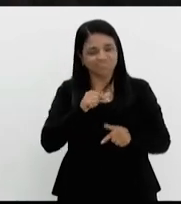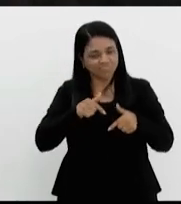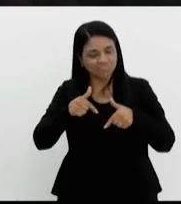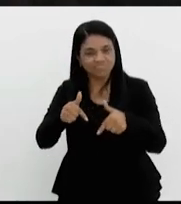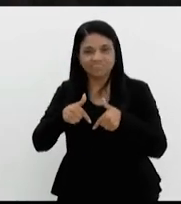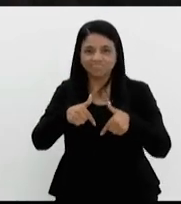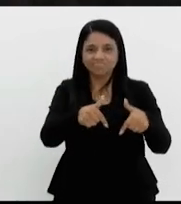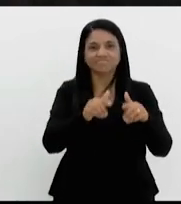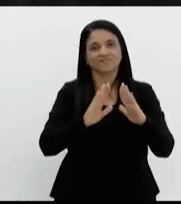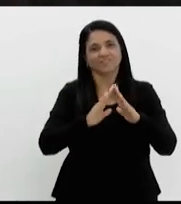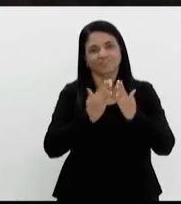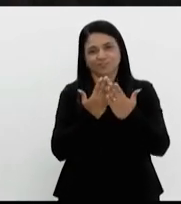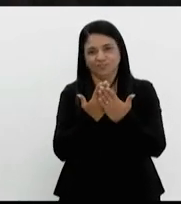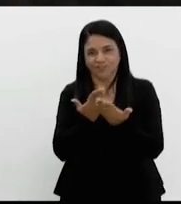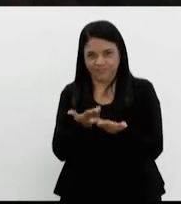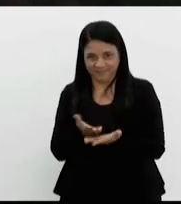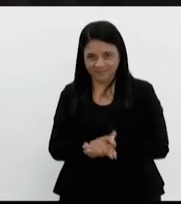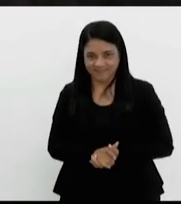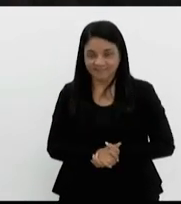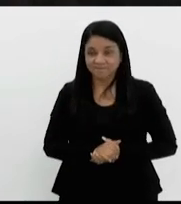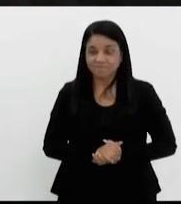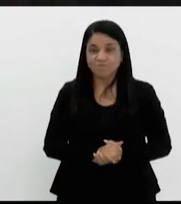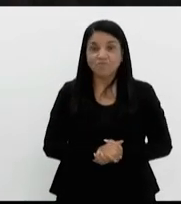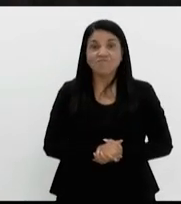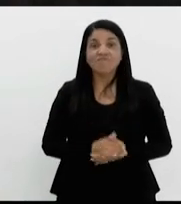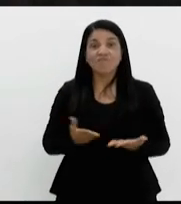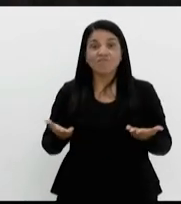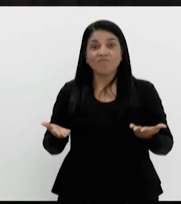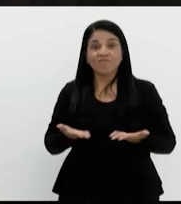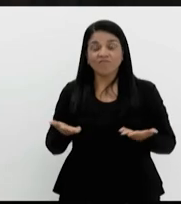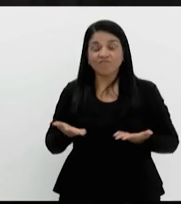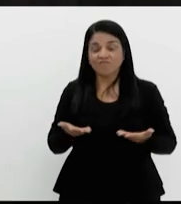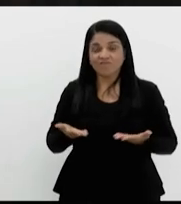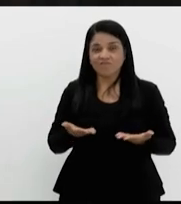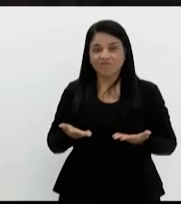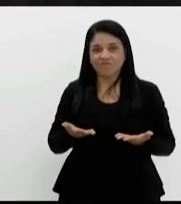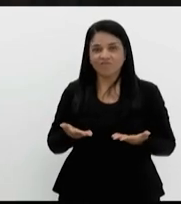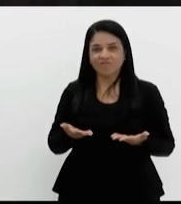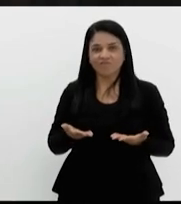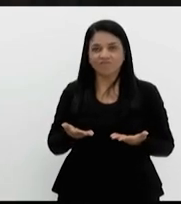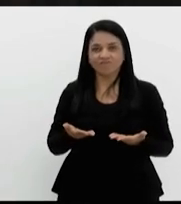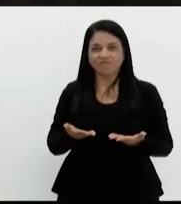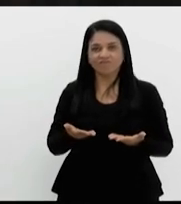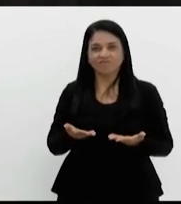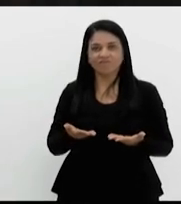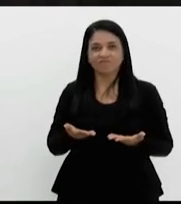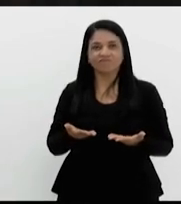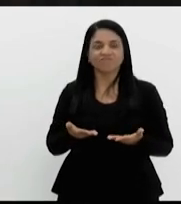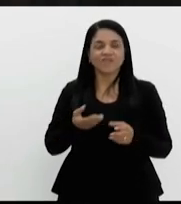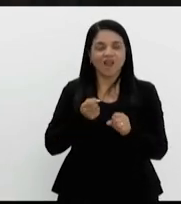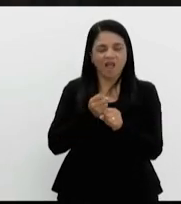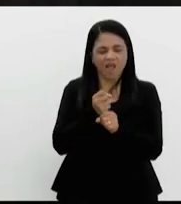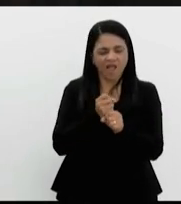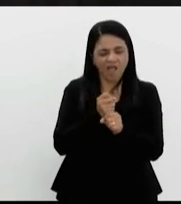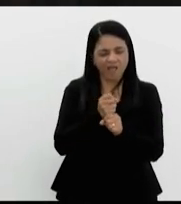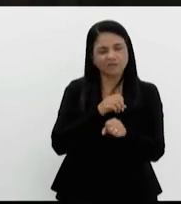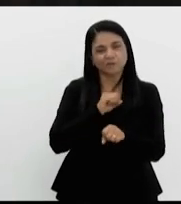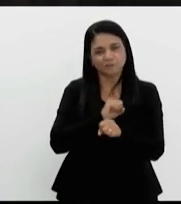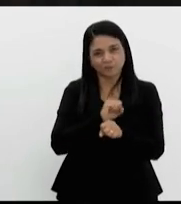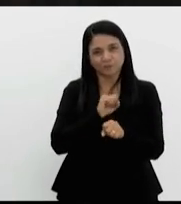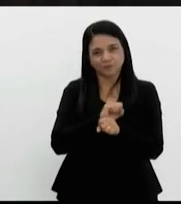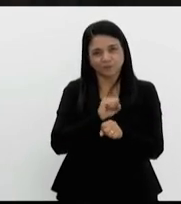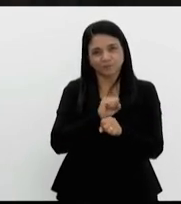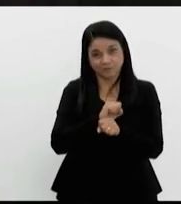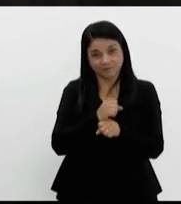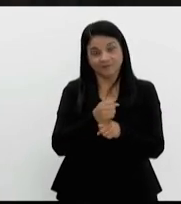coisa naquela escola. E agora, nós estamos, depois de tanto tempo,